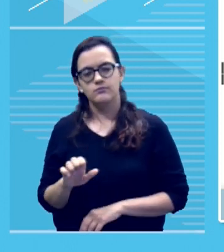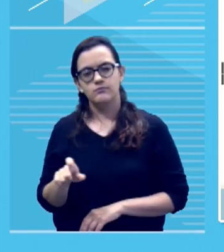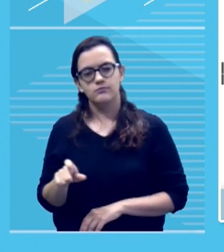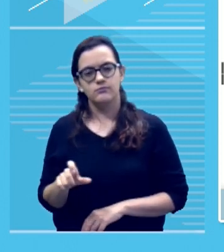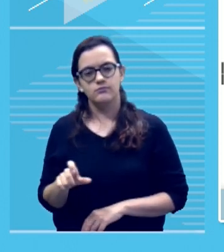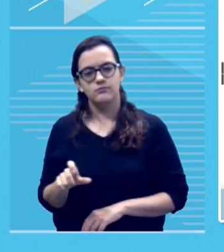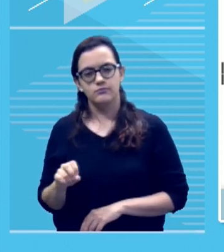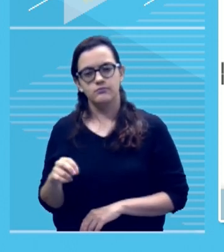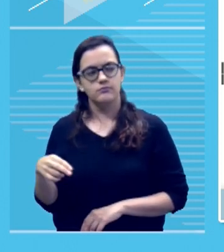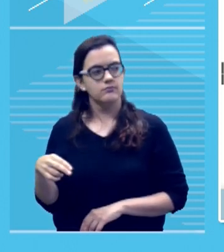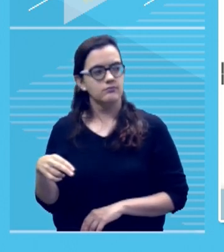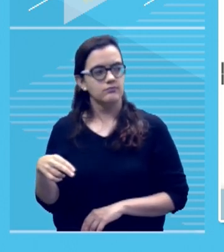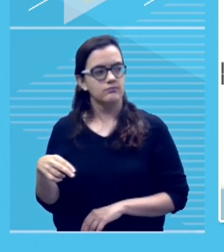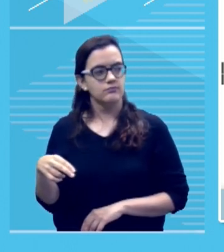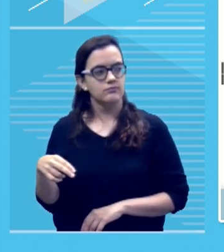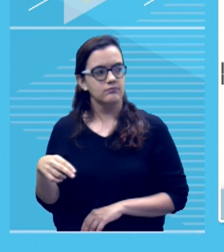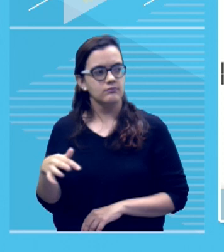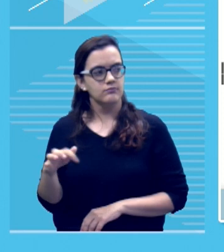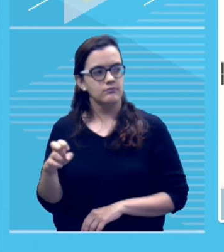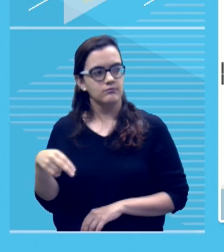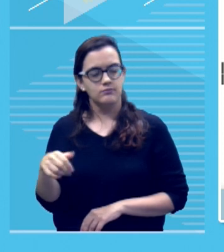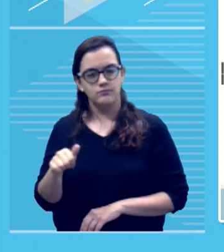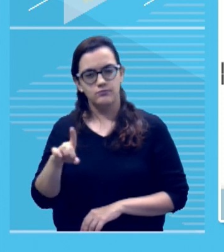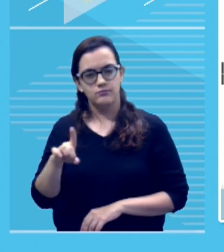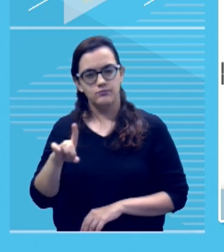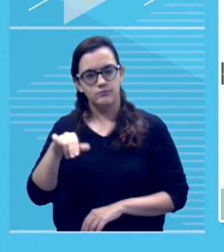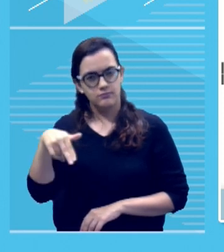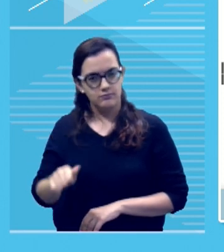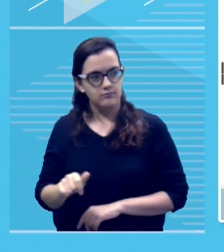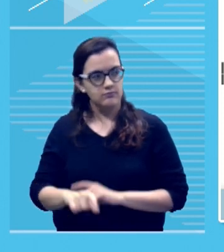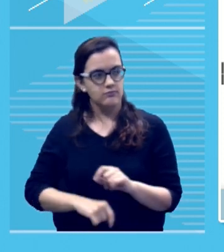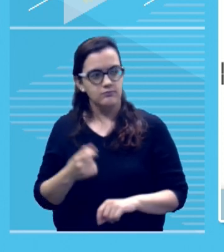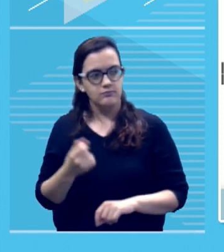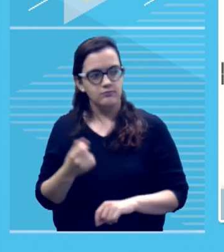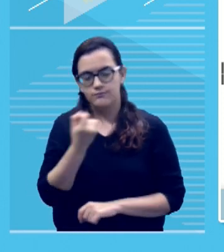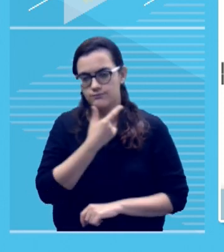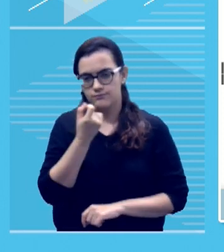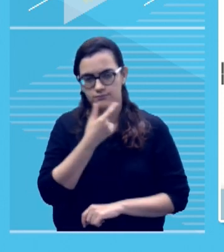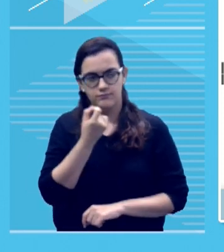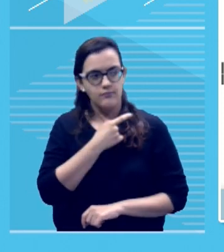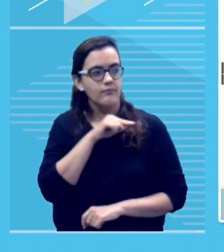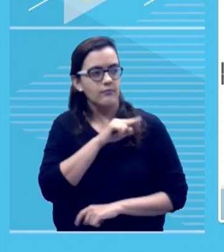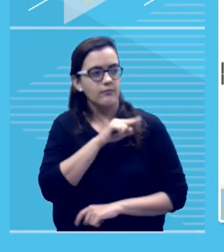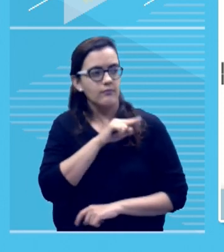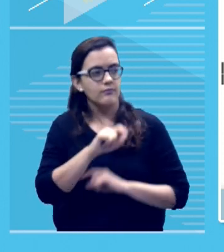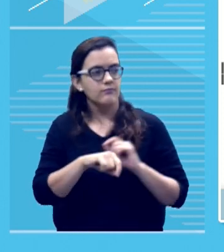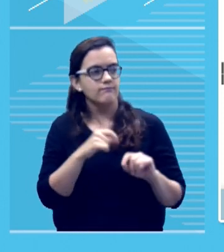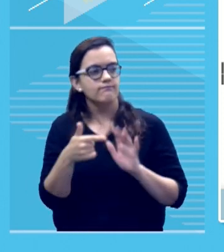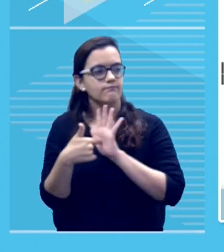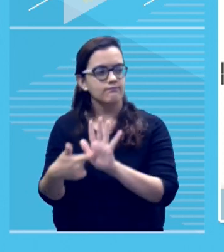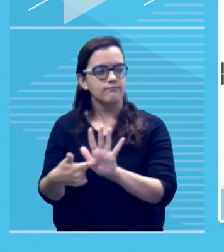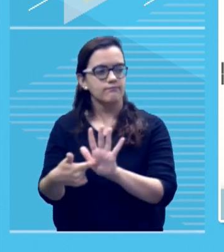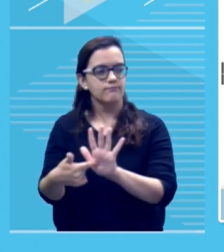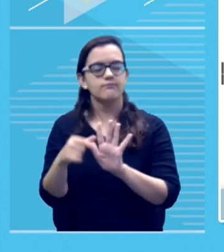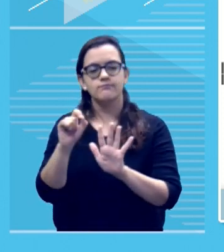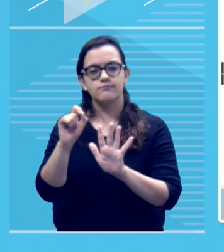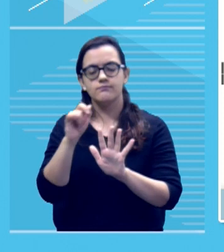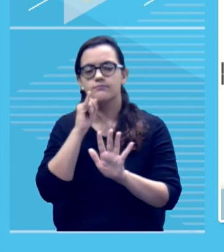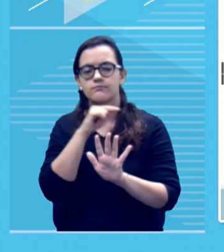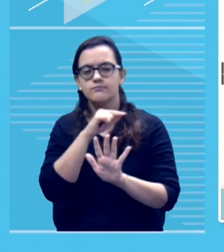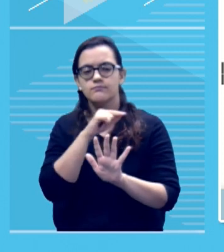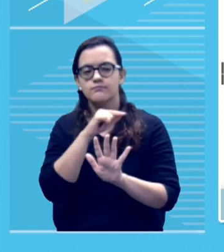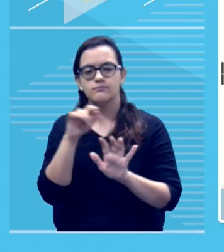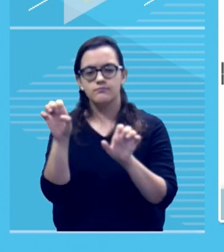e tal. Aí ele coloca a estrutura. Ele quer saber aqui, pode-se afirmar esse composto. Primeiro você tem que saber